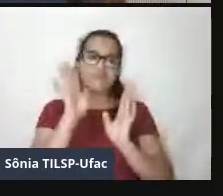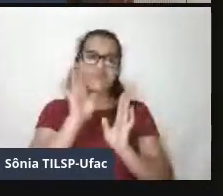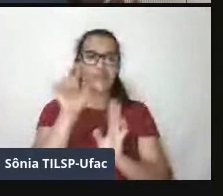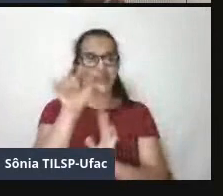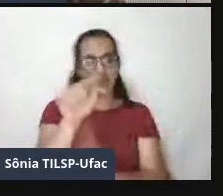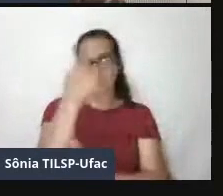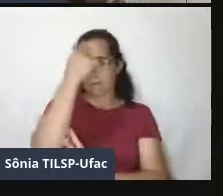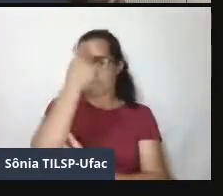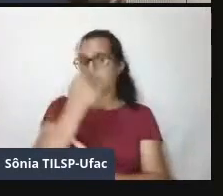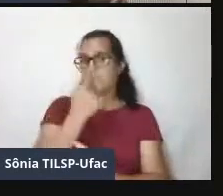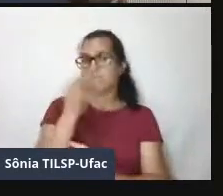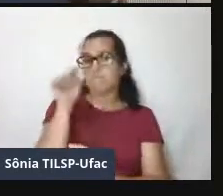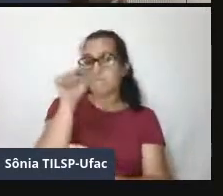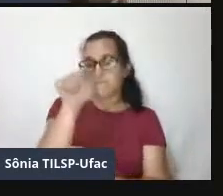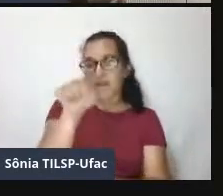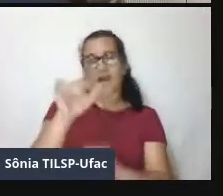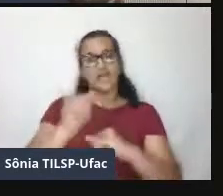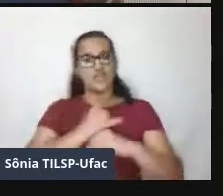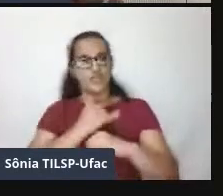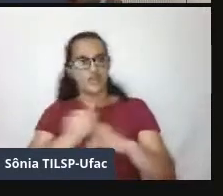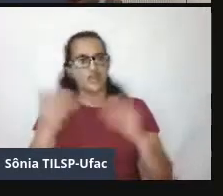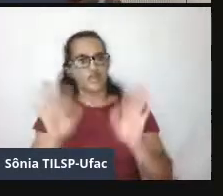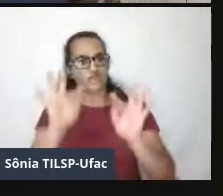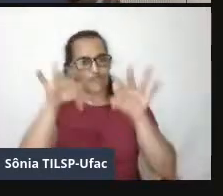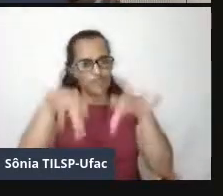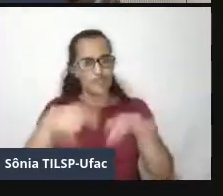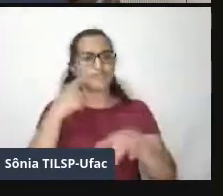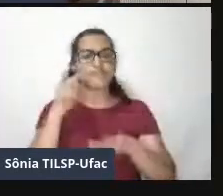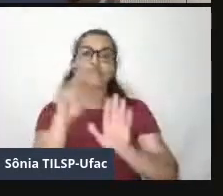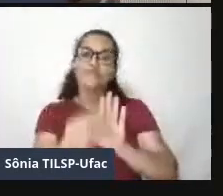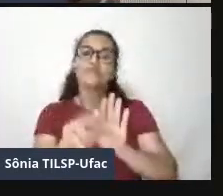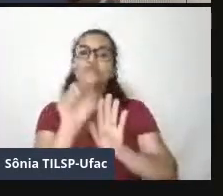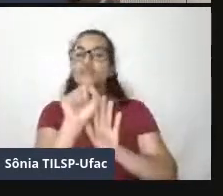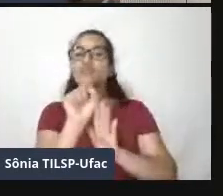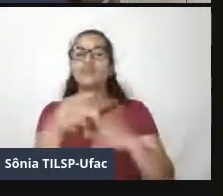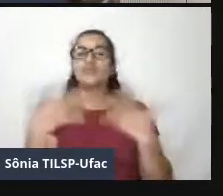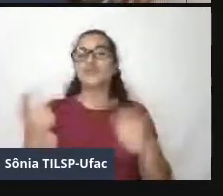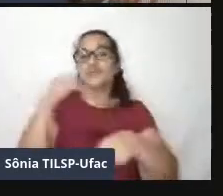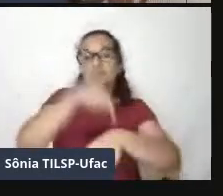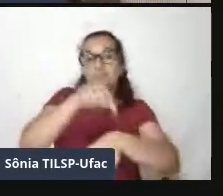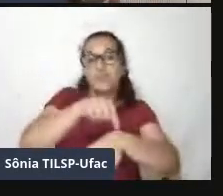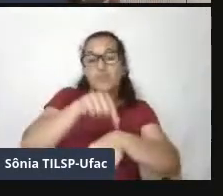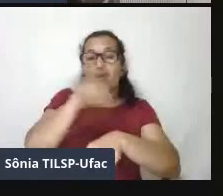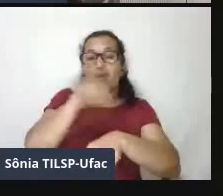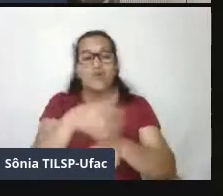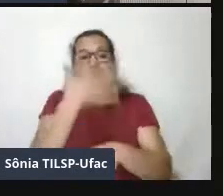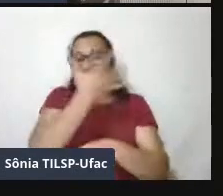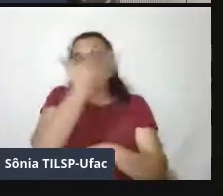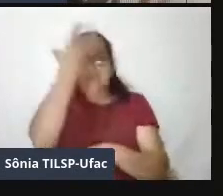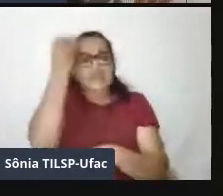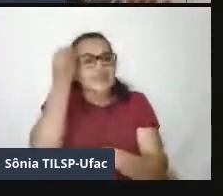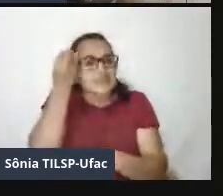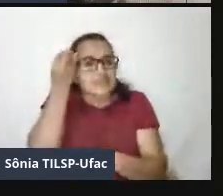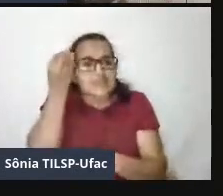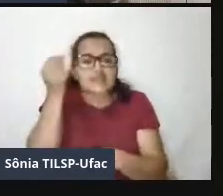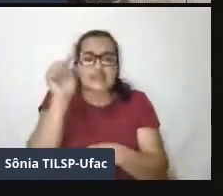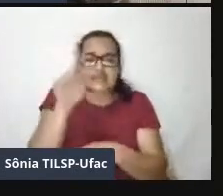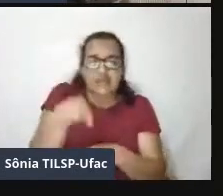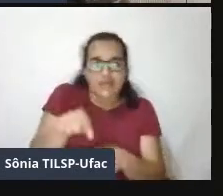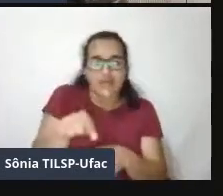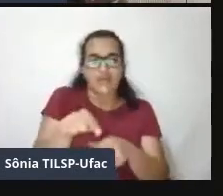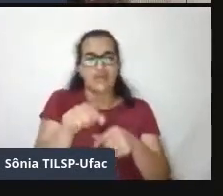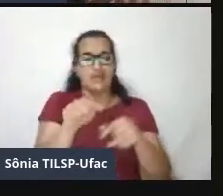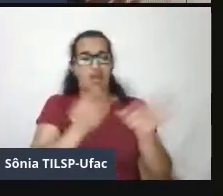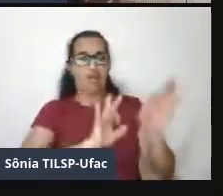coloquei estrategicamente ao final da apresentação, porque existem momentos, gente, em que você esquece o protocolo, que você esquece a equipe, que